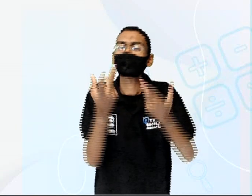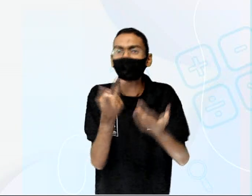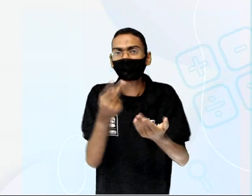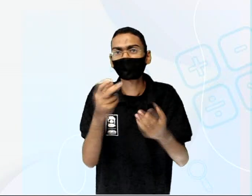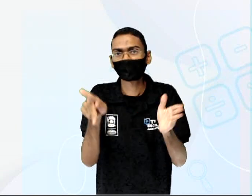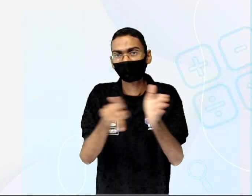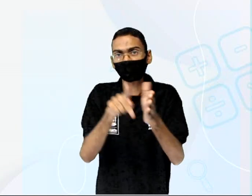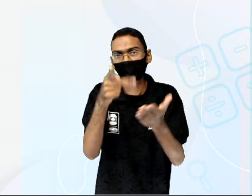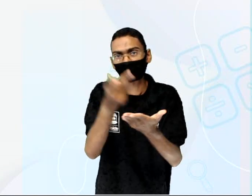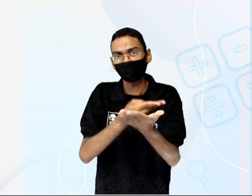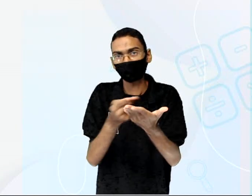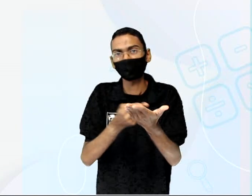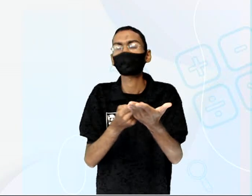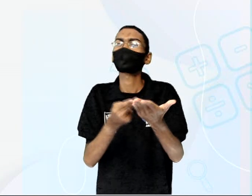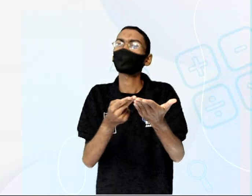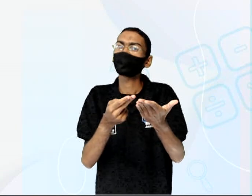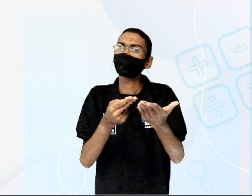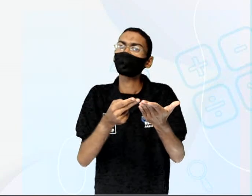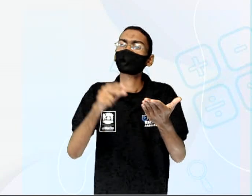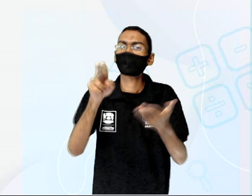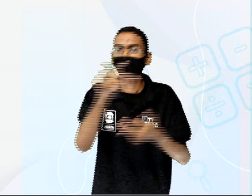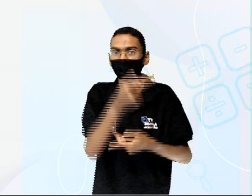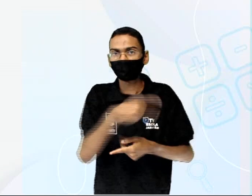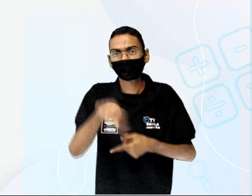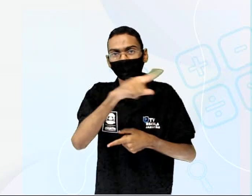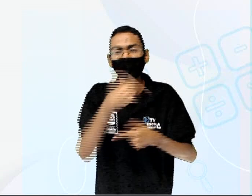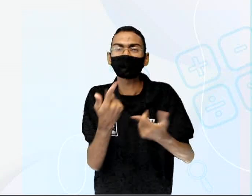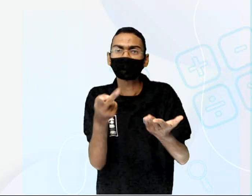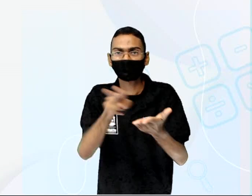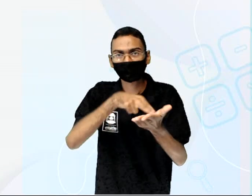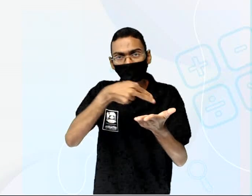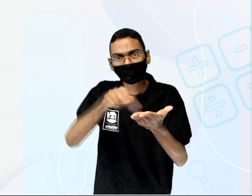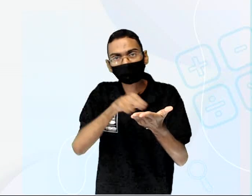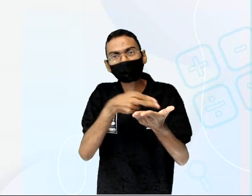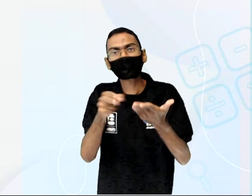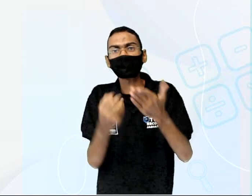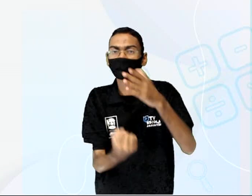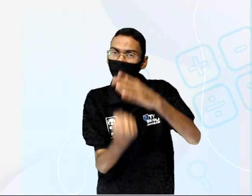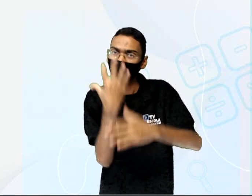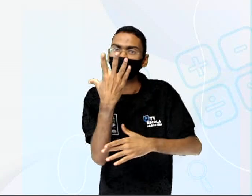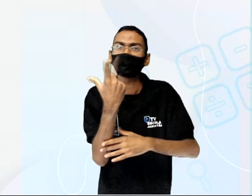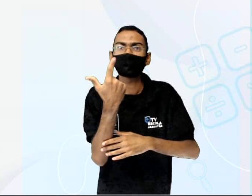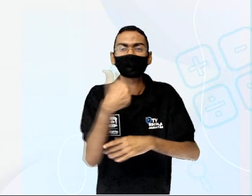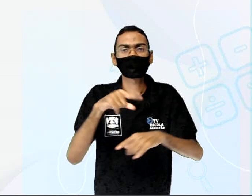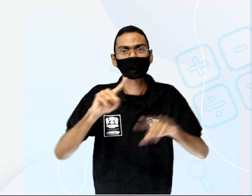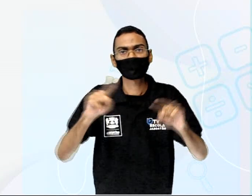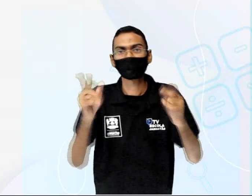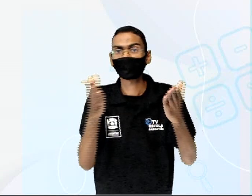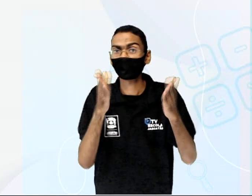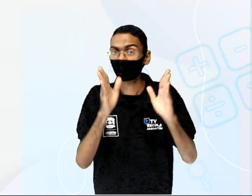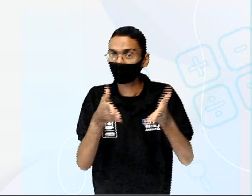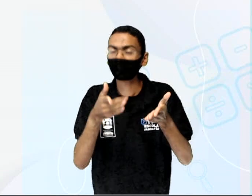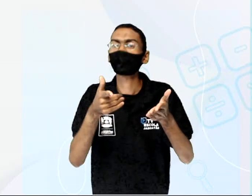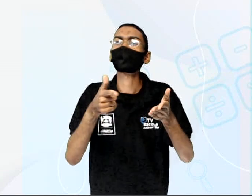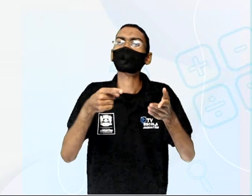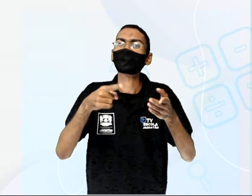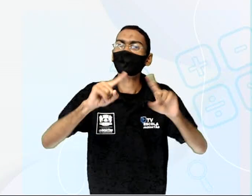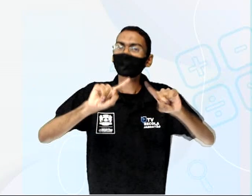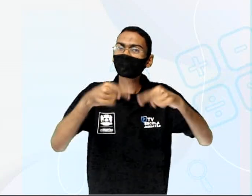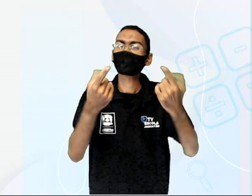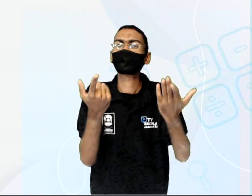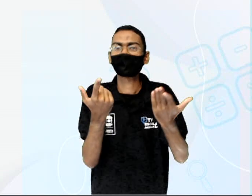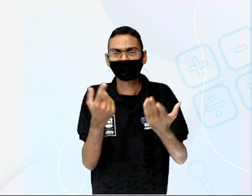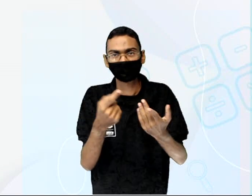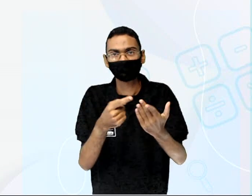de vocês. A partir do momento que vocês criam essa tinta, qual é a outra parte do desafio? Vocês, numa folha A4,